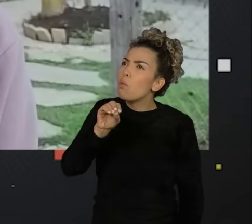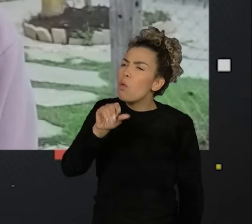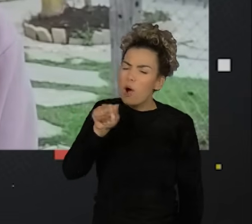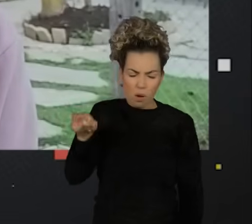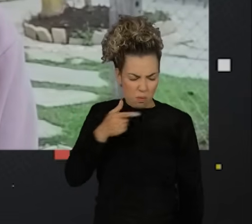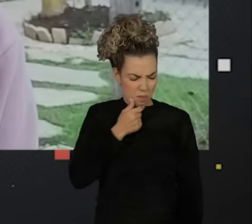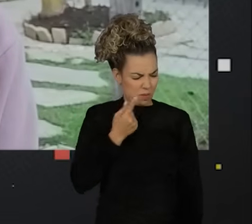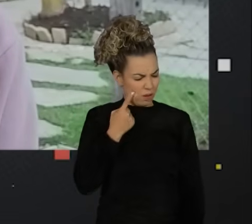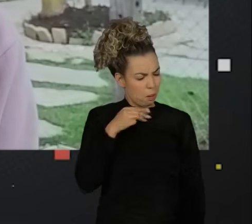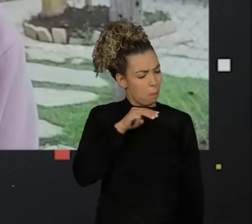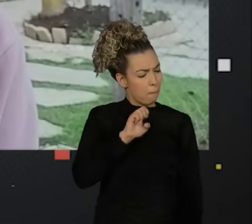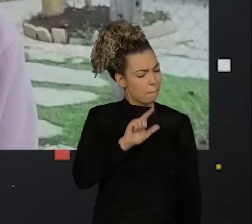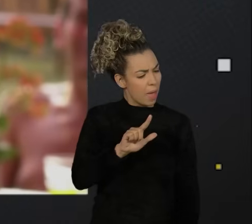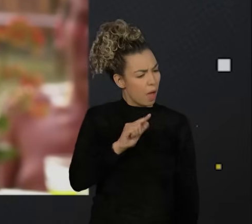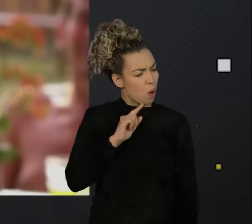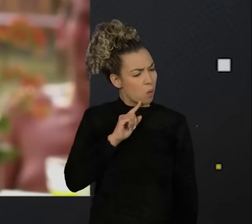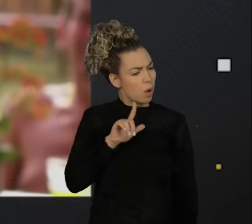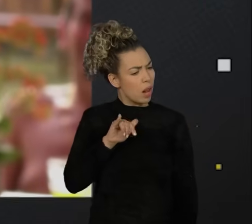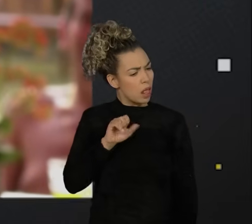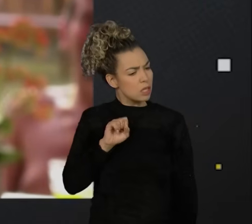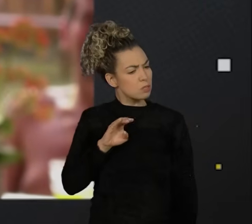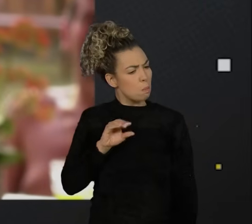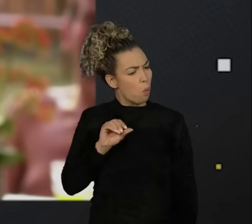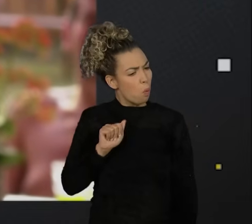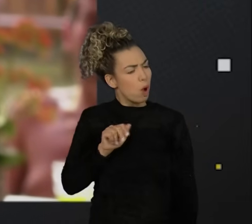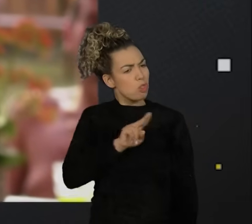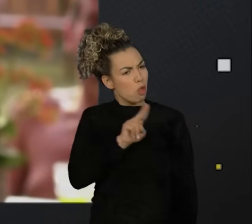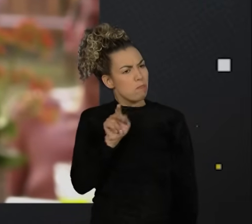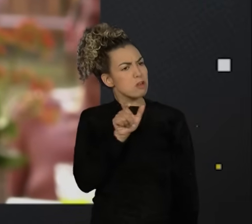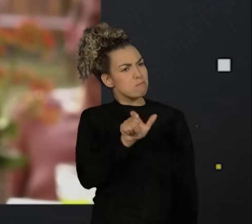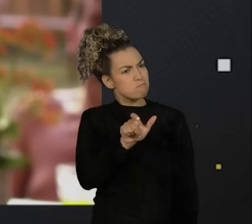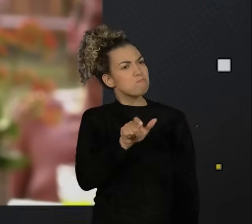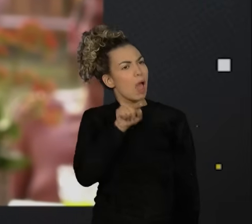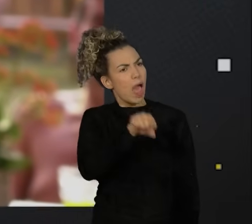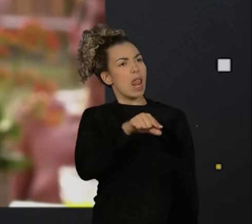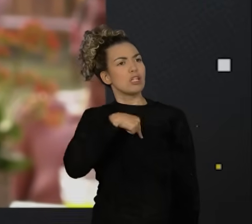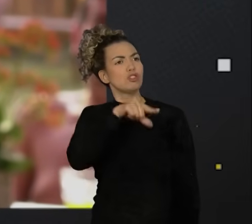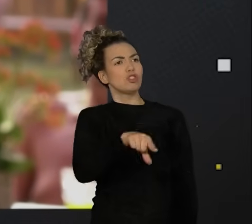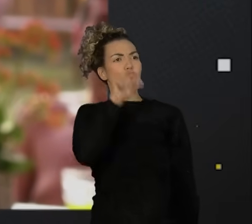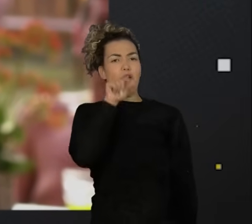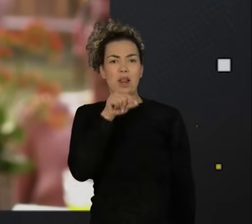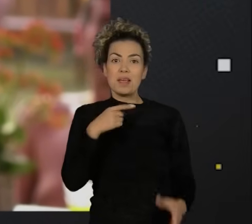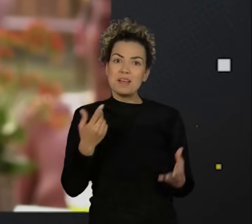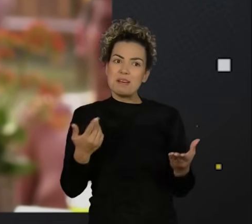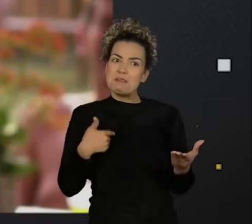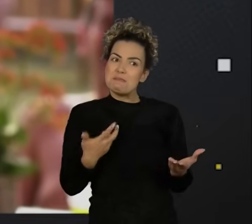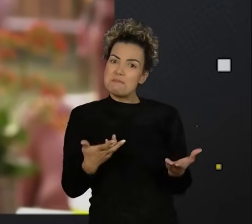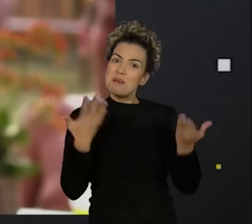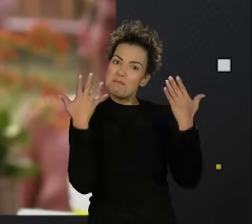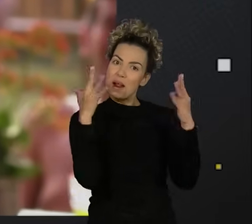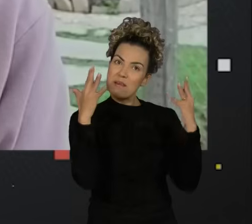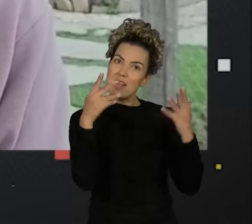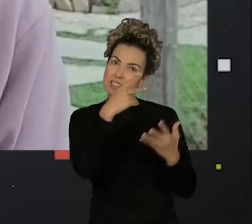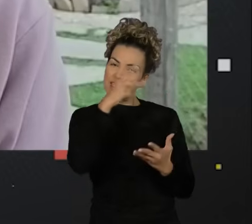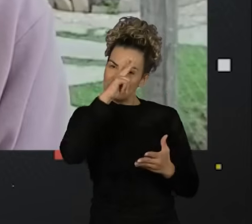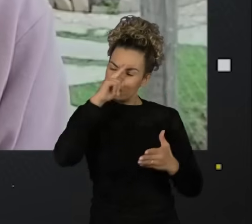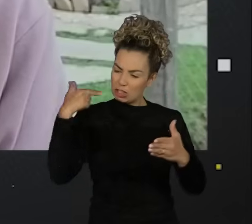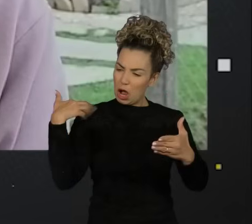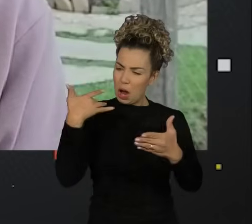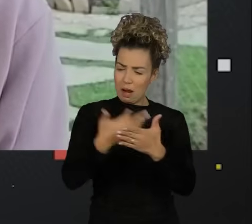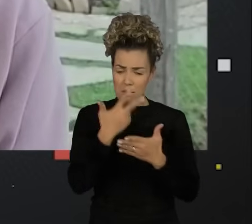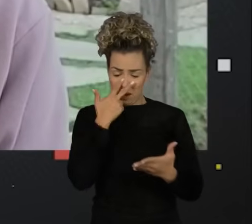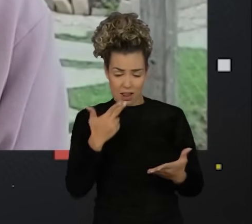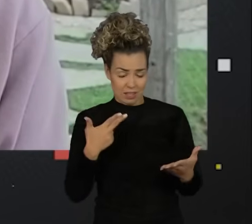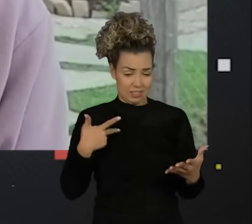Lisboa, excelente nome. Ela é a minha Anitta. Parabéns pela sua trajetória, mesmo que torta, mas ao mesmo